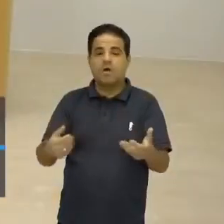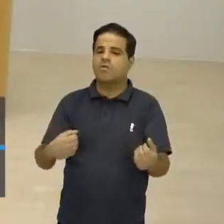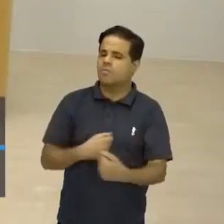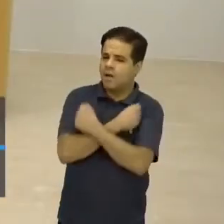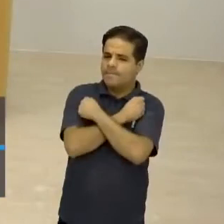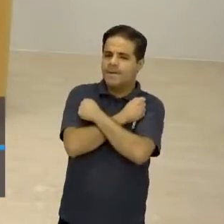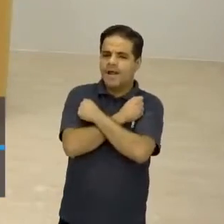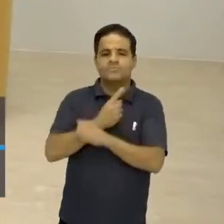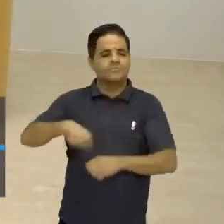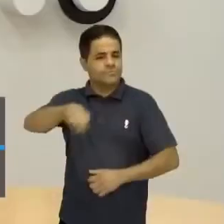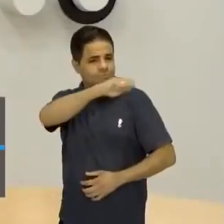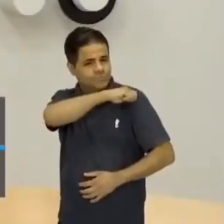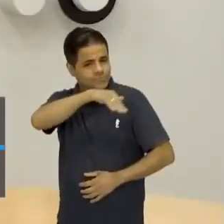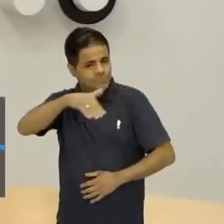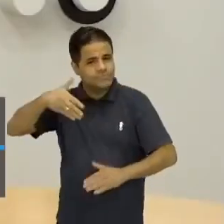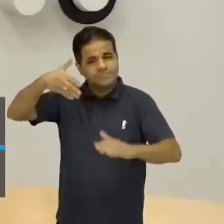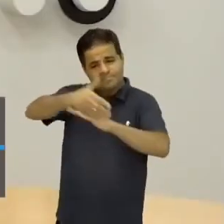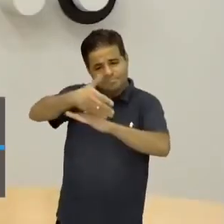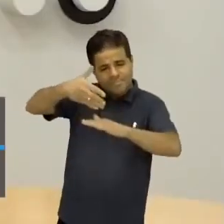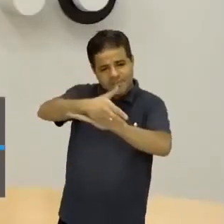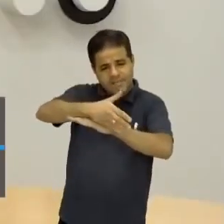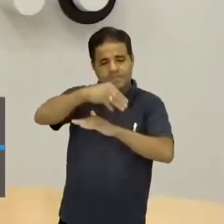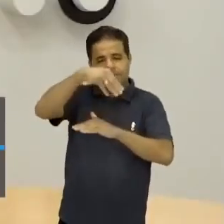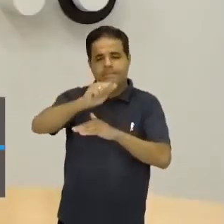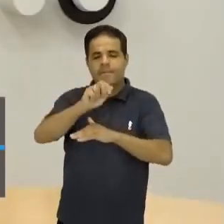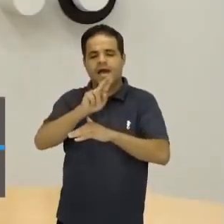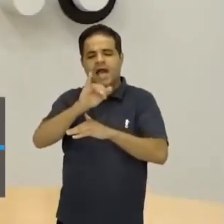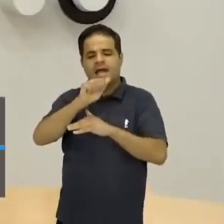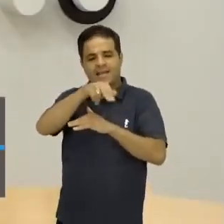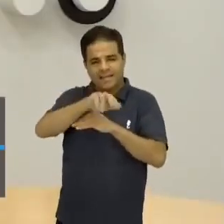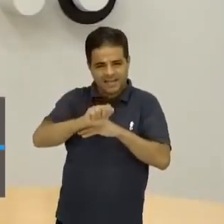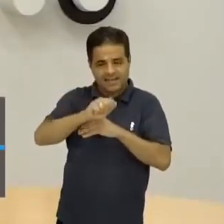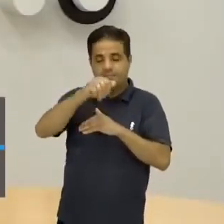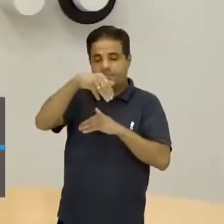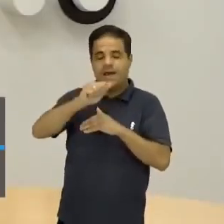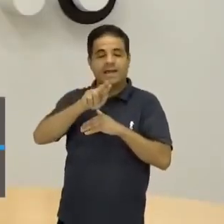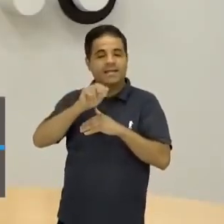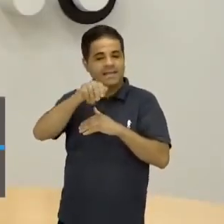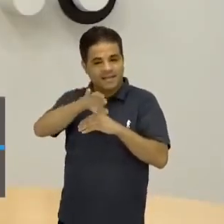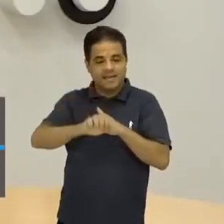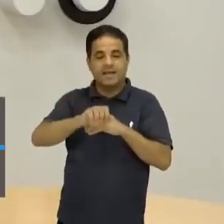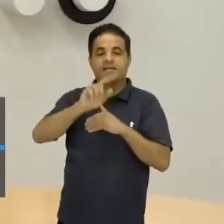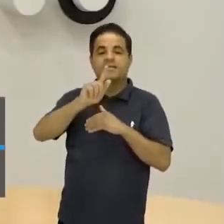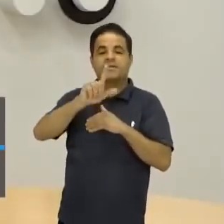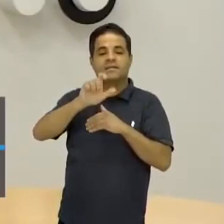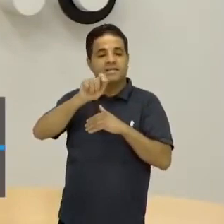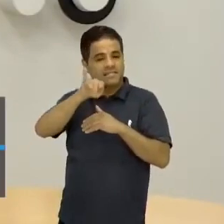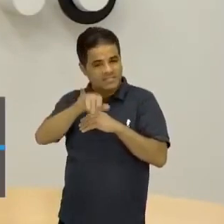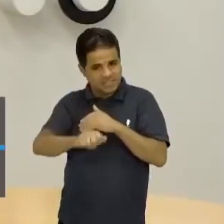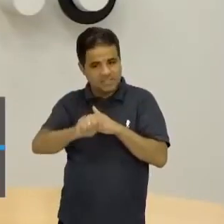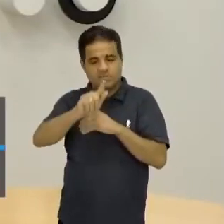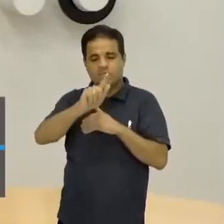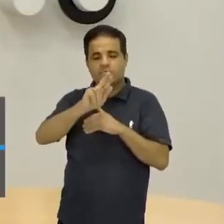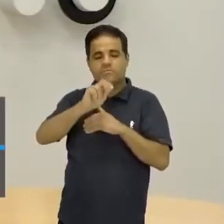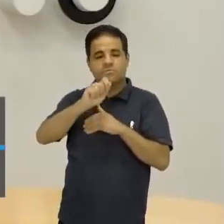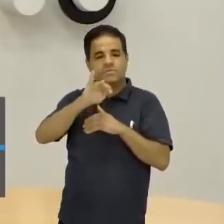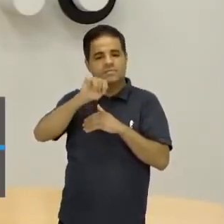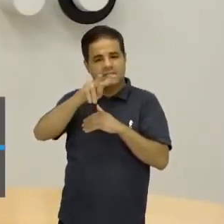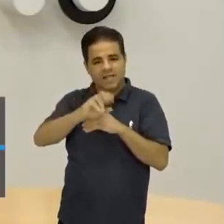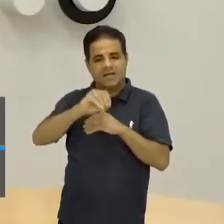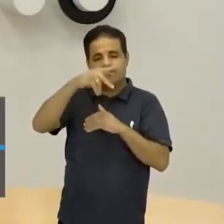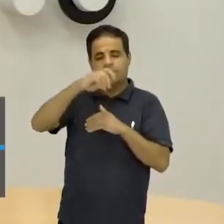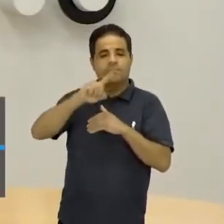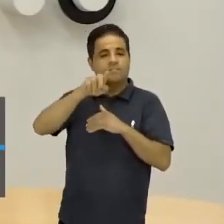abraço aí para os nossos alunos que estão participando. Mariane, Luiz Gustavo, Letícia, Gustavo,